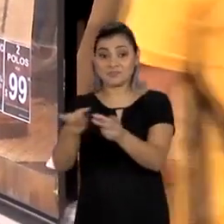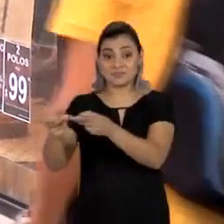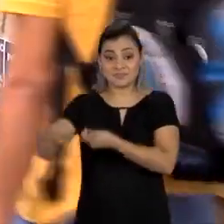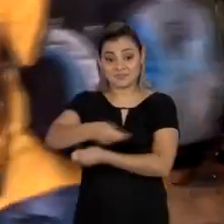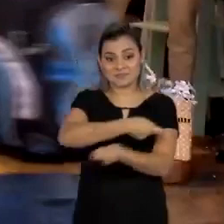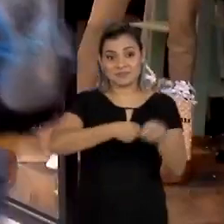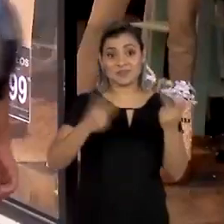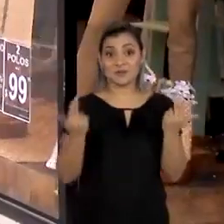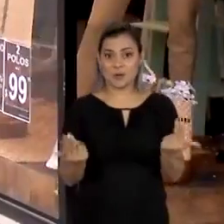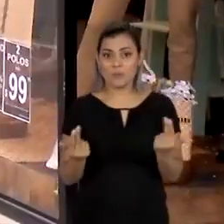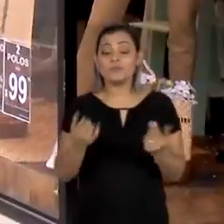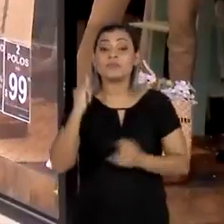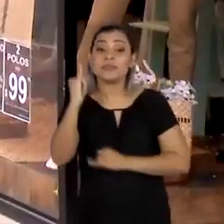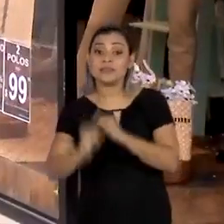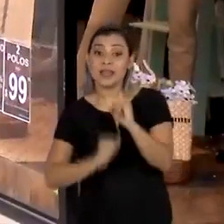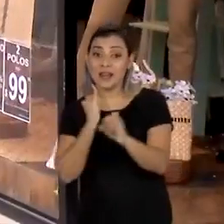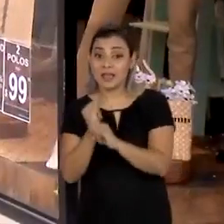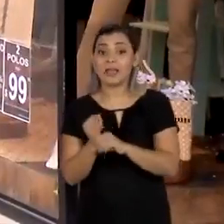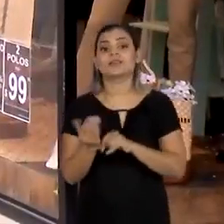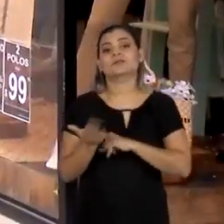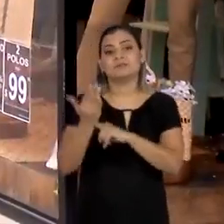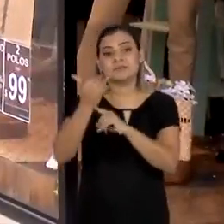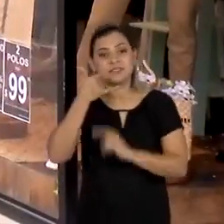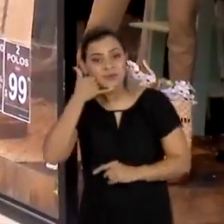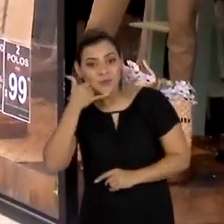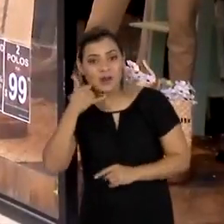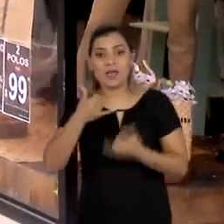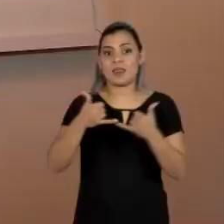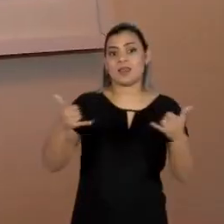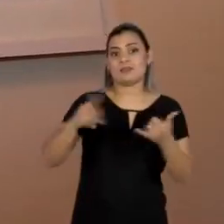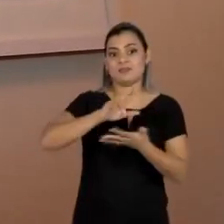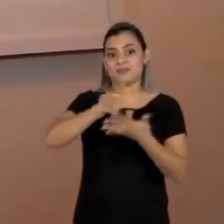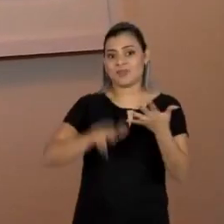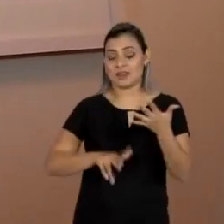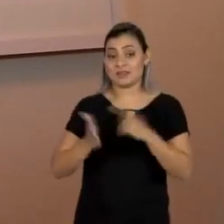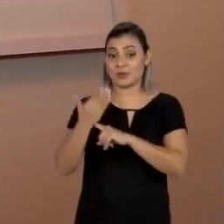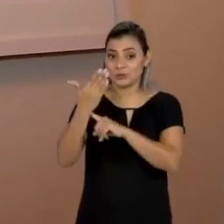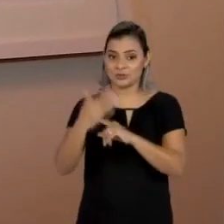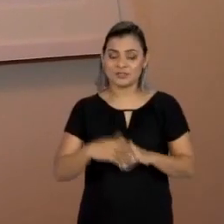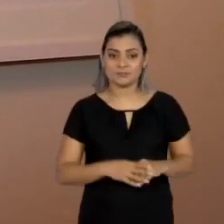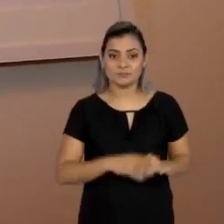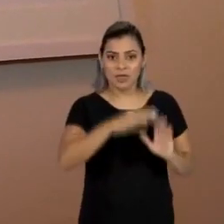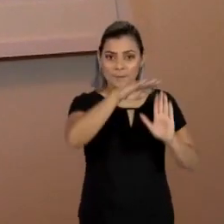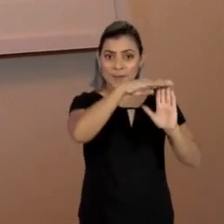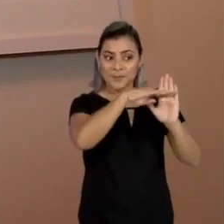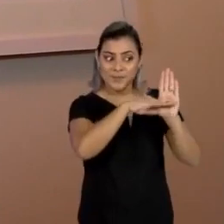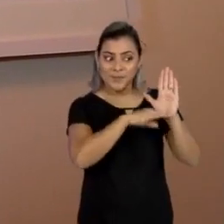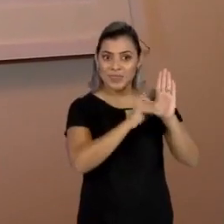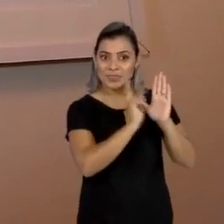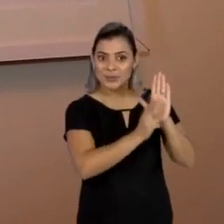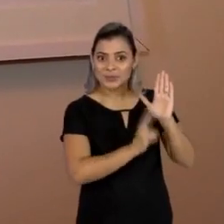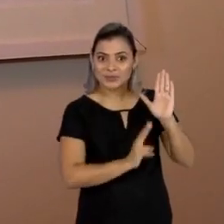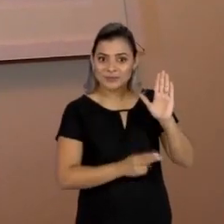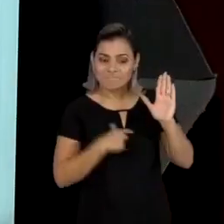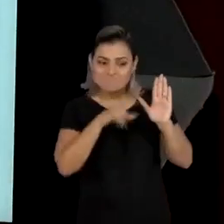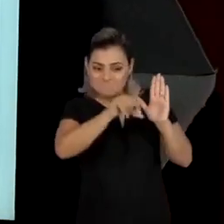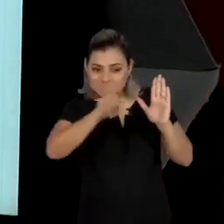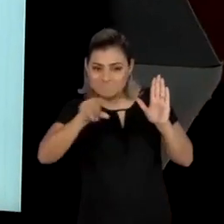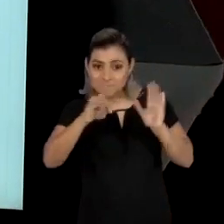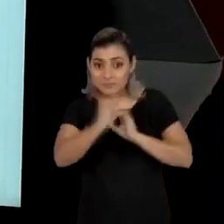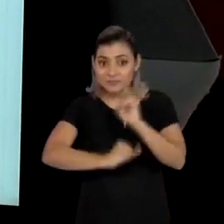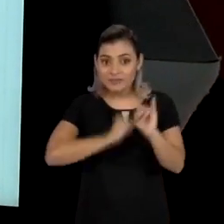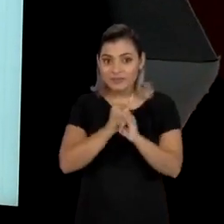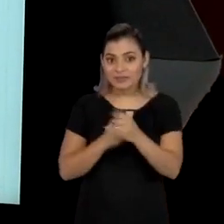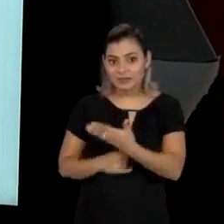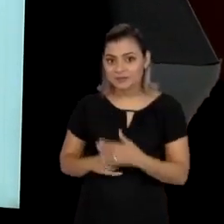Friday são informática, celulares e eletrônicos. A lista que Guilherme vem fazendo desde o início do mês na